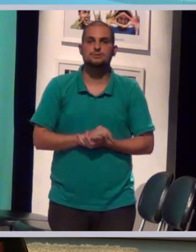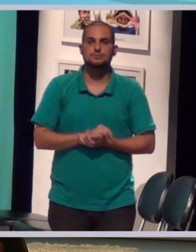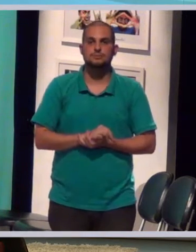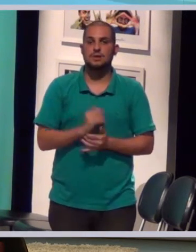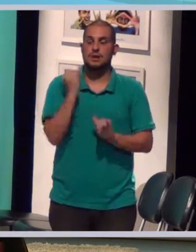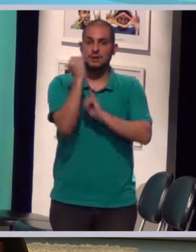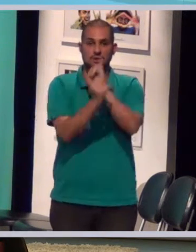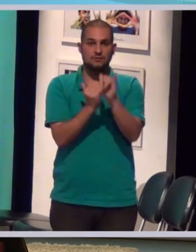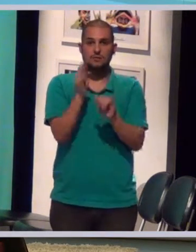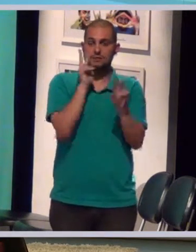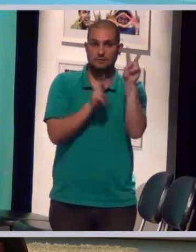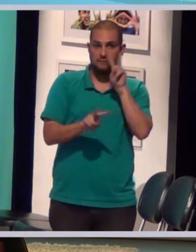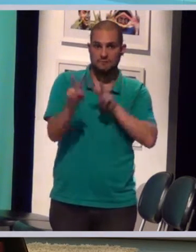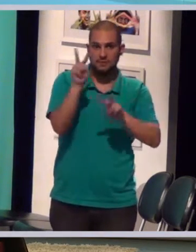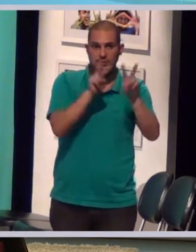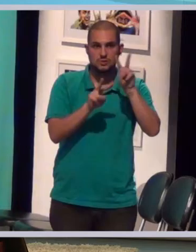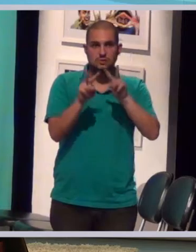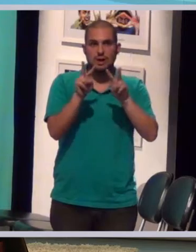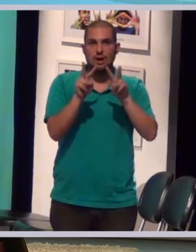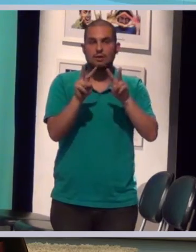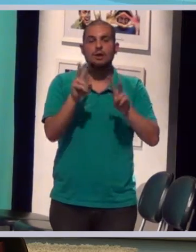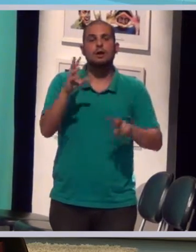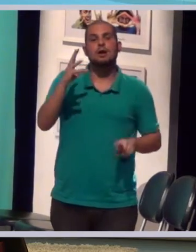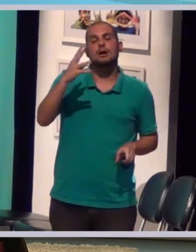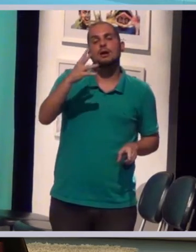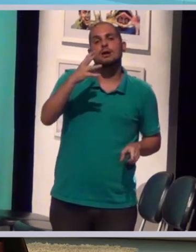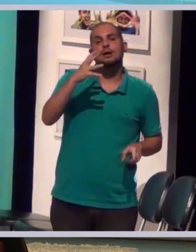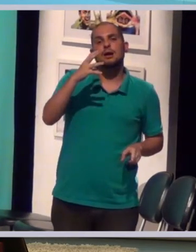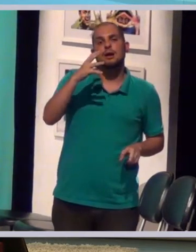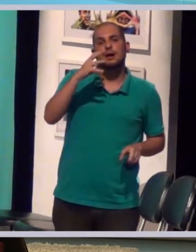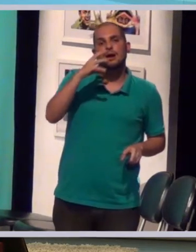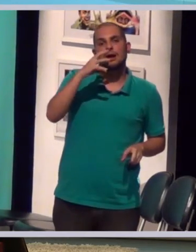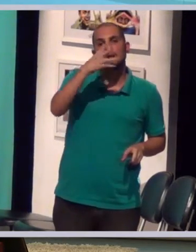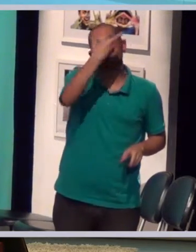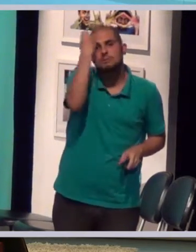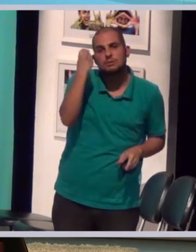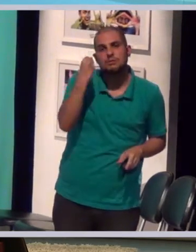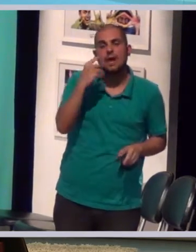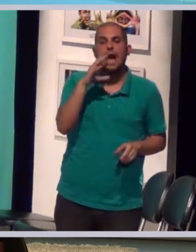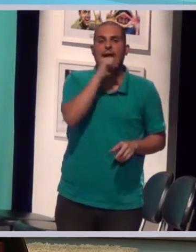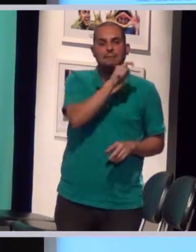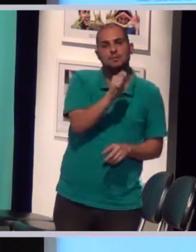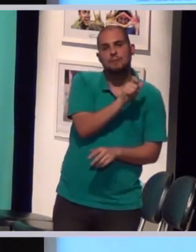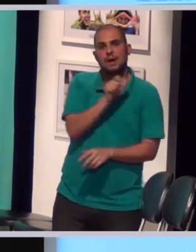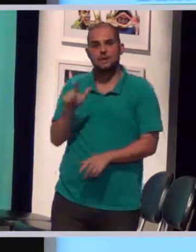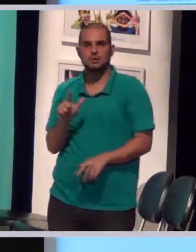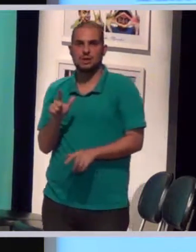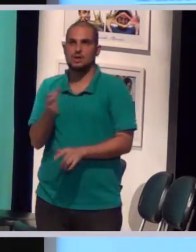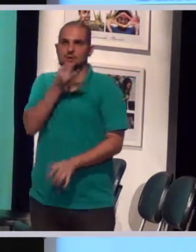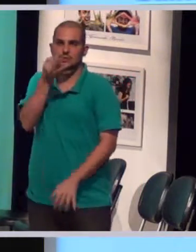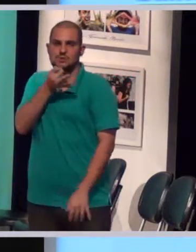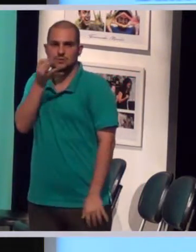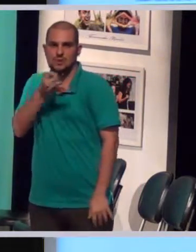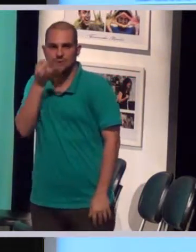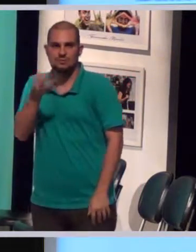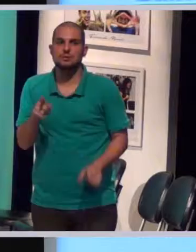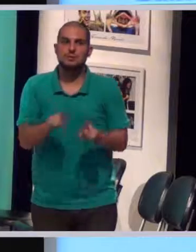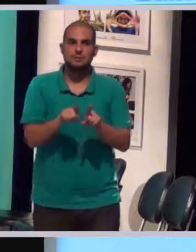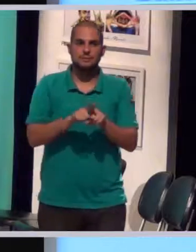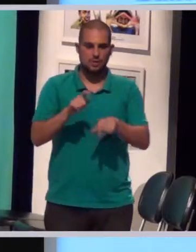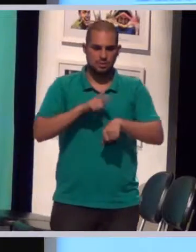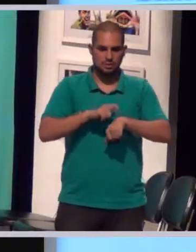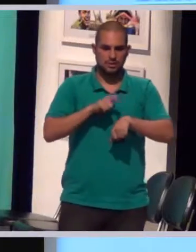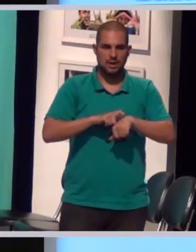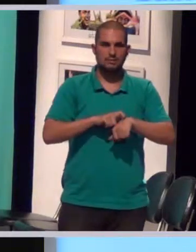informações visuais decaem mais rapidamente que as informações sonoras, o que atrapalharia o desempenho. O tempo de articulação do